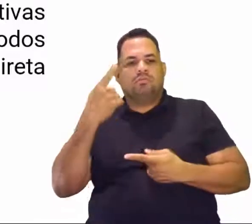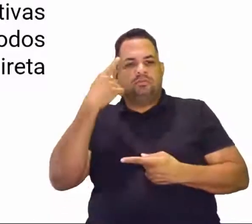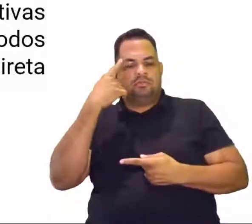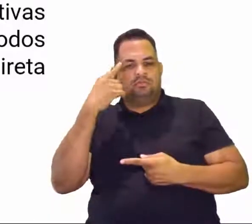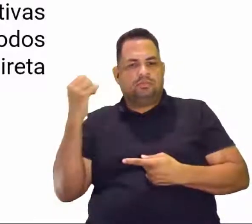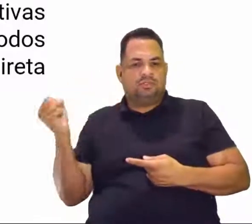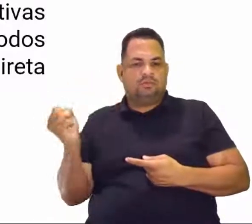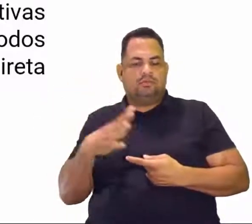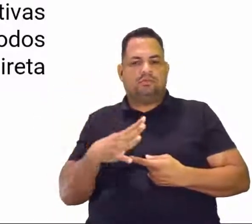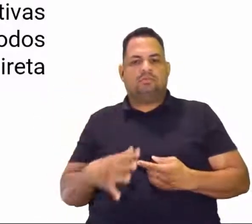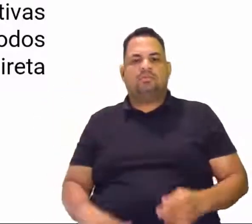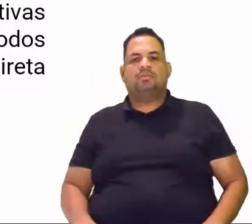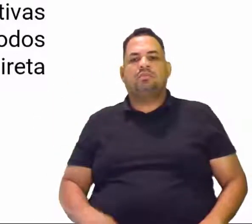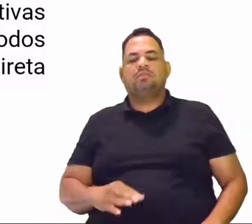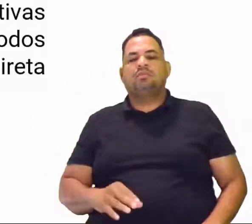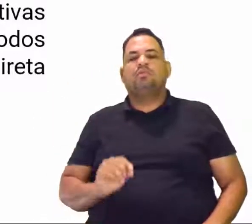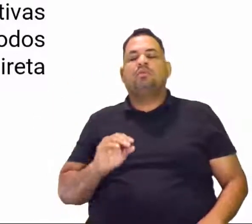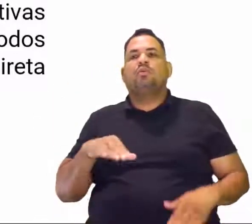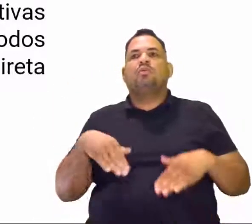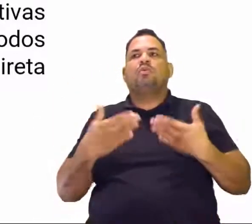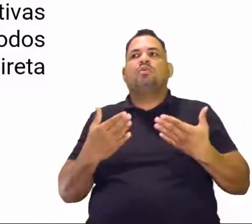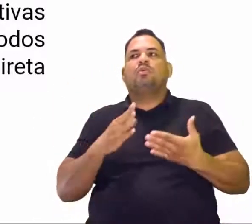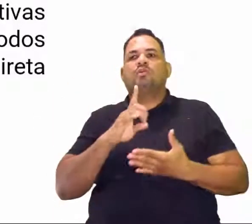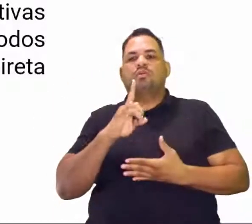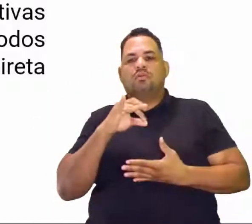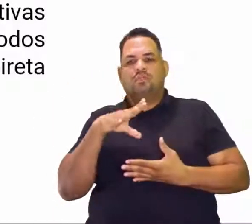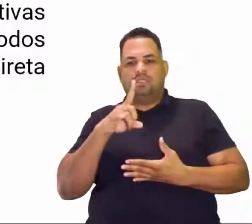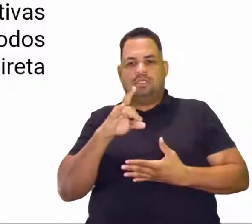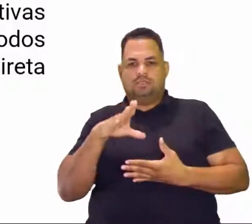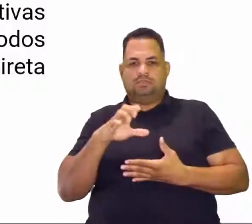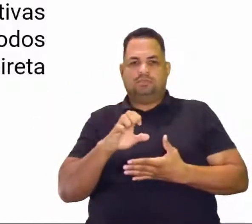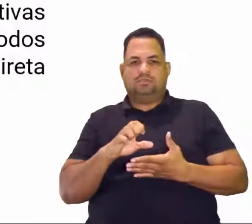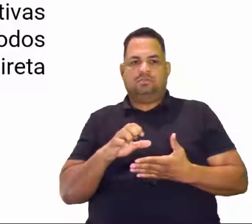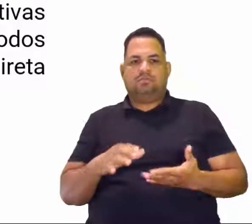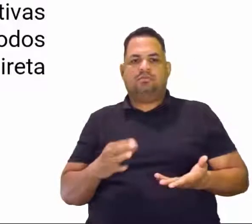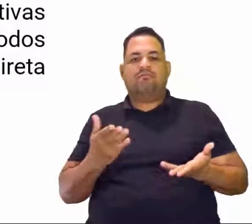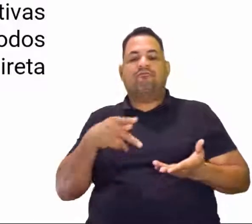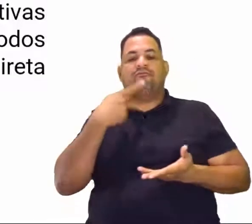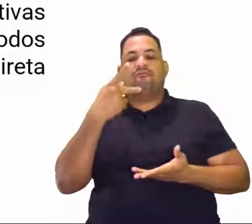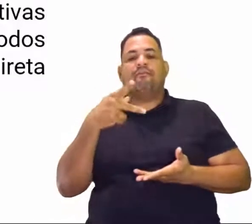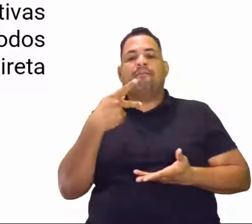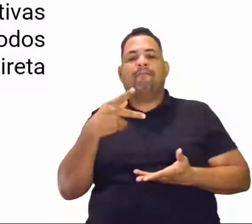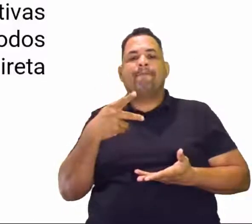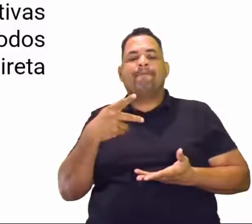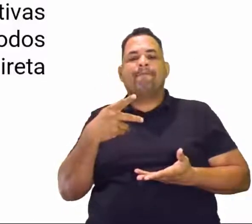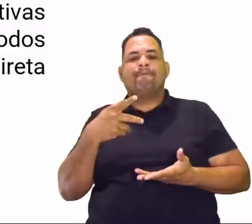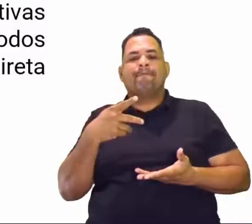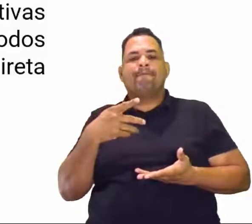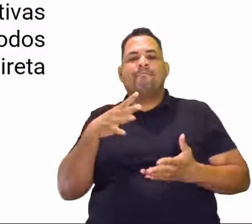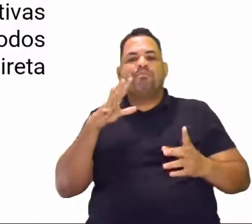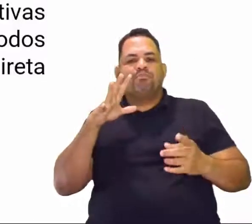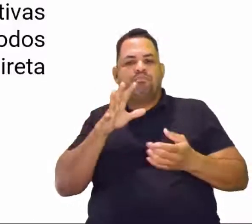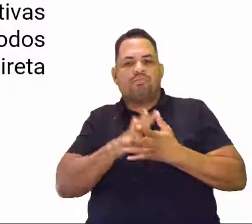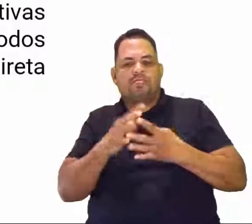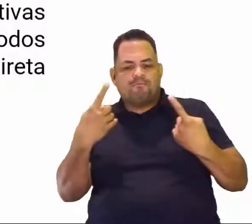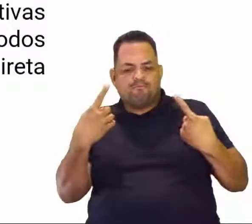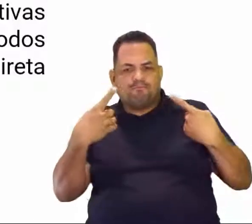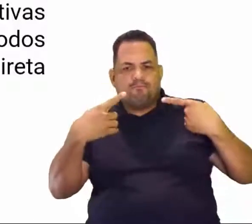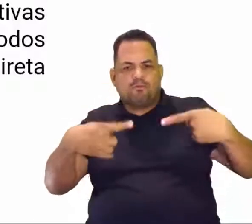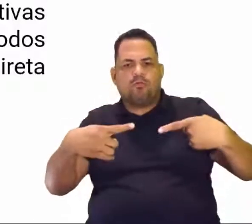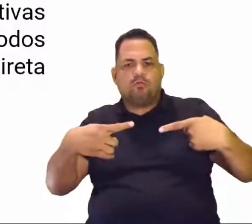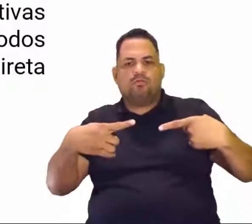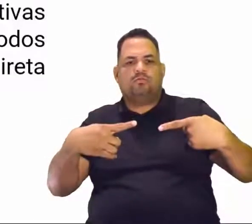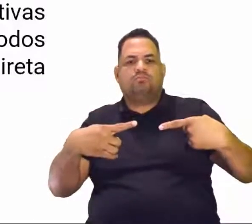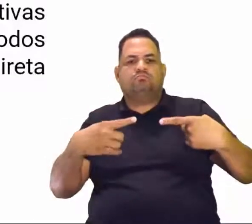e o pensamento moderno então quando eu falo de decolonialidad eu falo de enfrentar essa